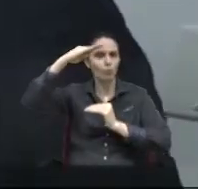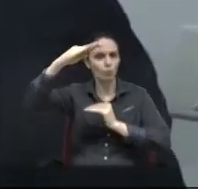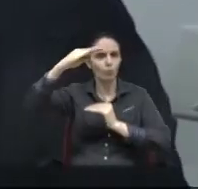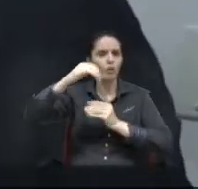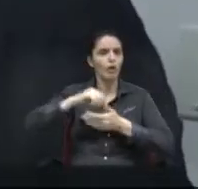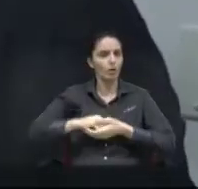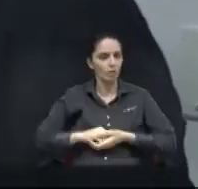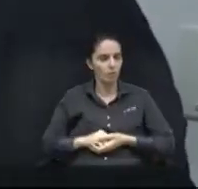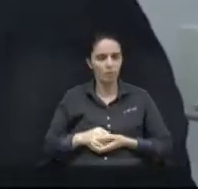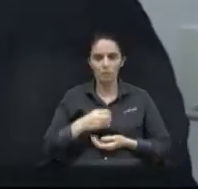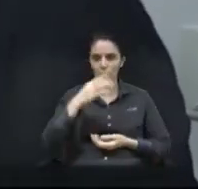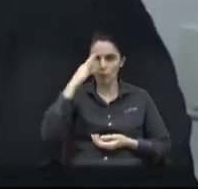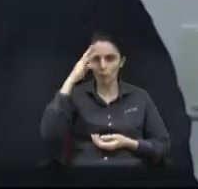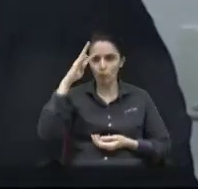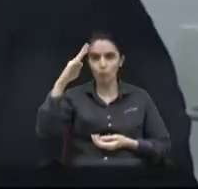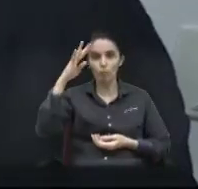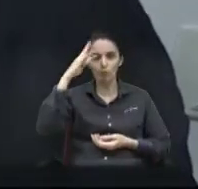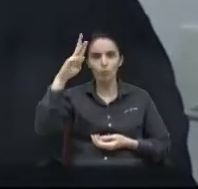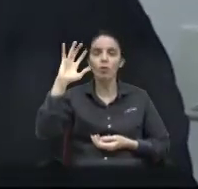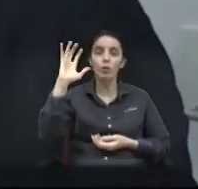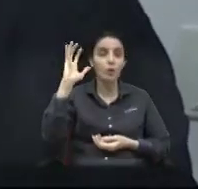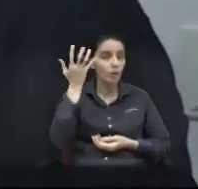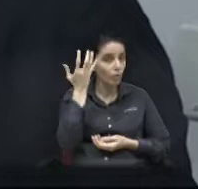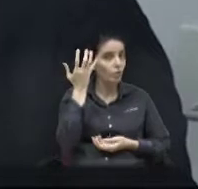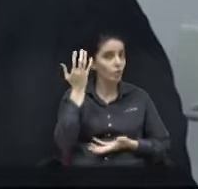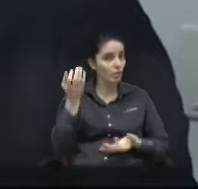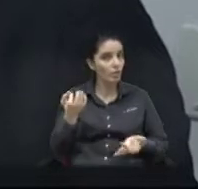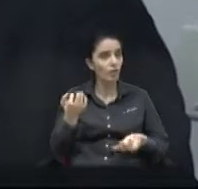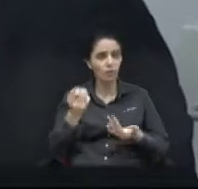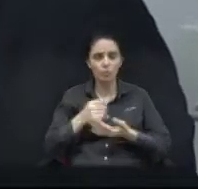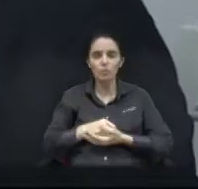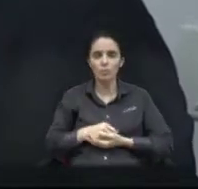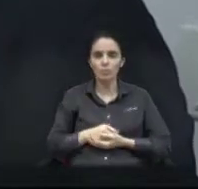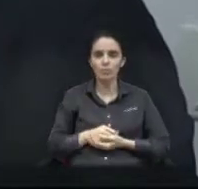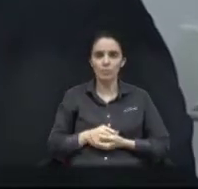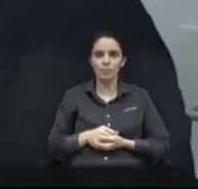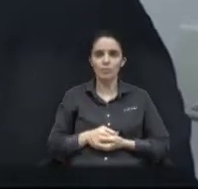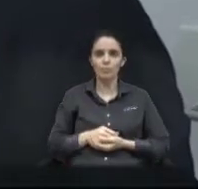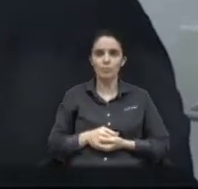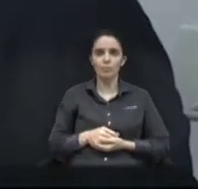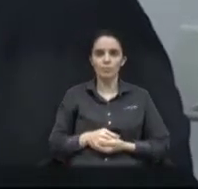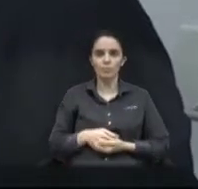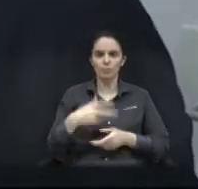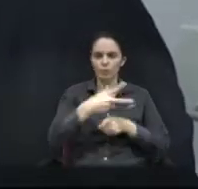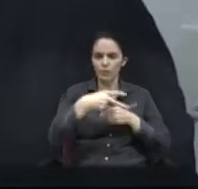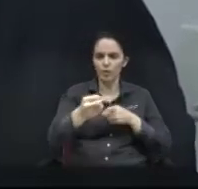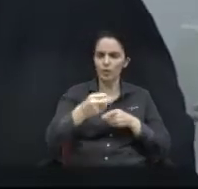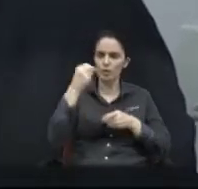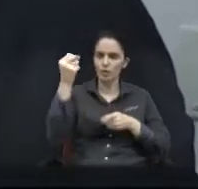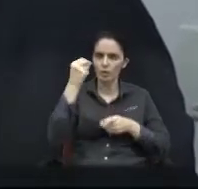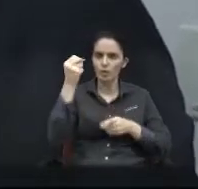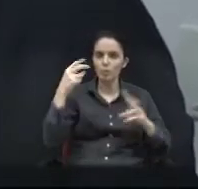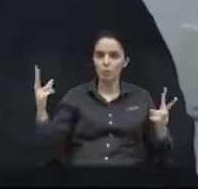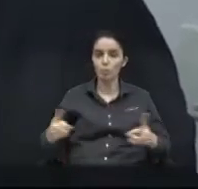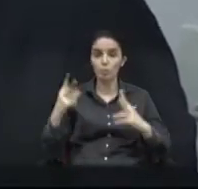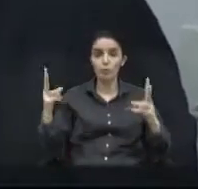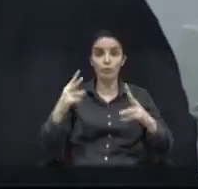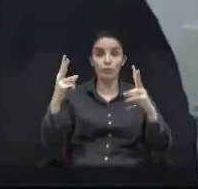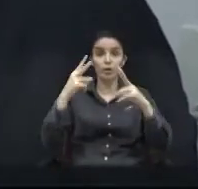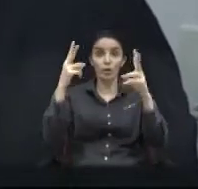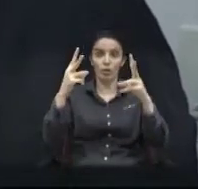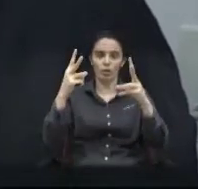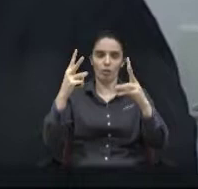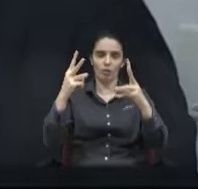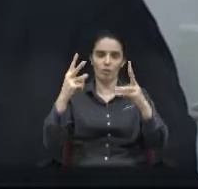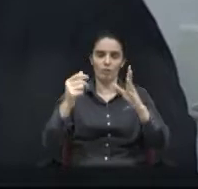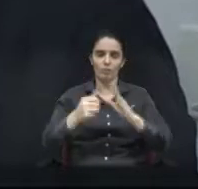realização na hora de você ter conquistado pessoal uma conquista pessoal do seu sonho e o seu